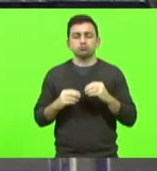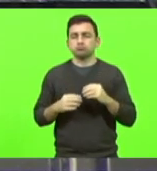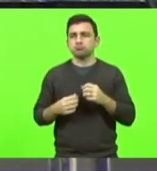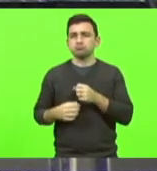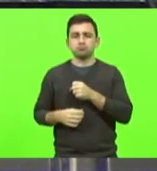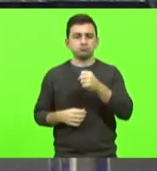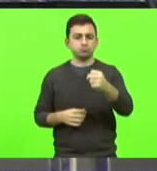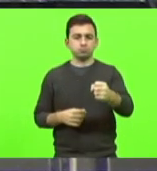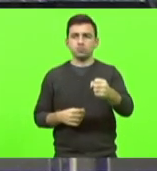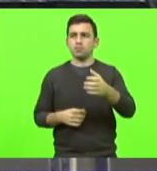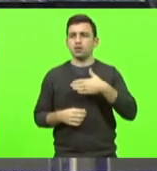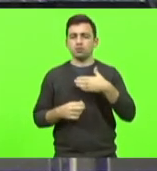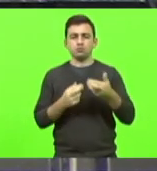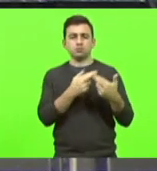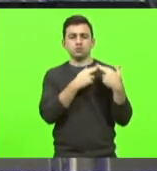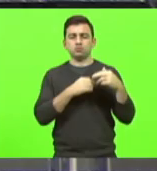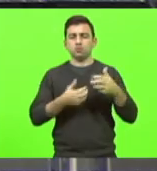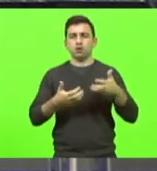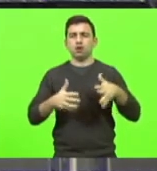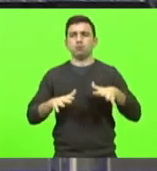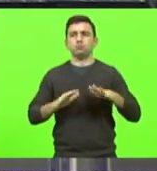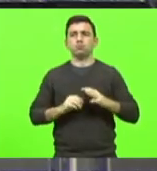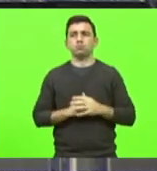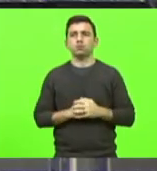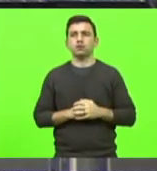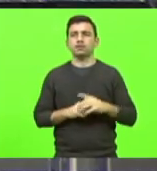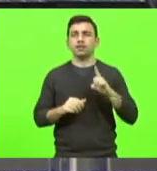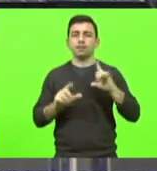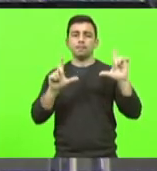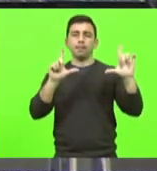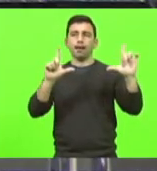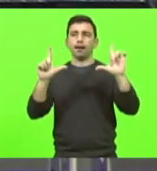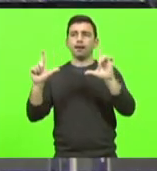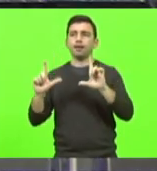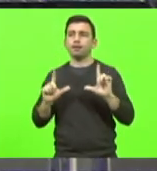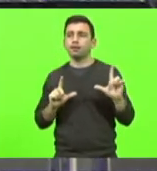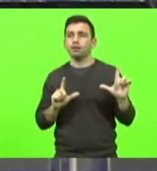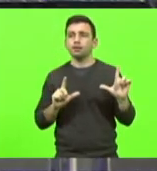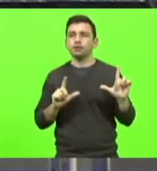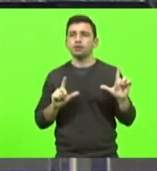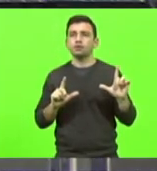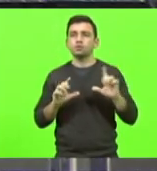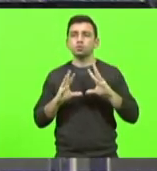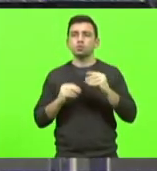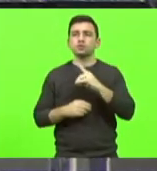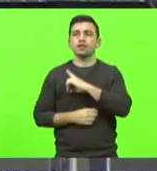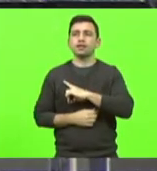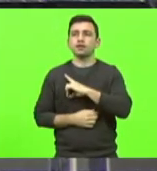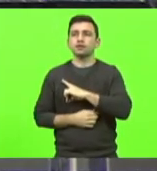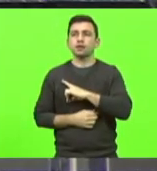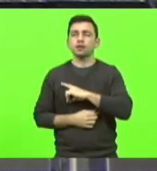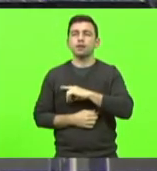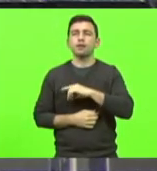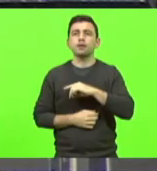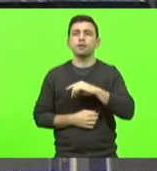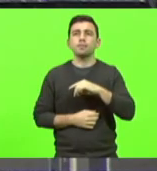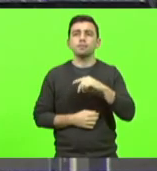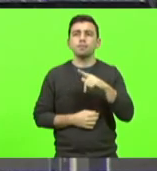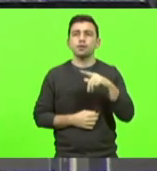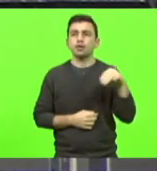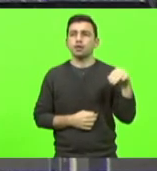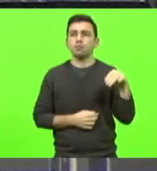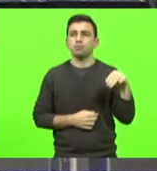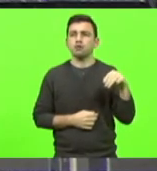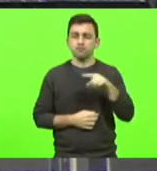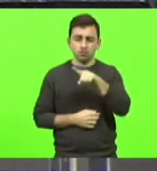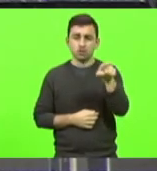como é que vai ficar já tem plaquinha em frente à Delegacia dizendo para Polícia Militar faça um